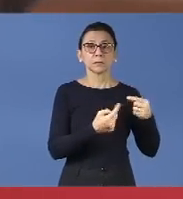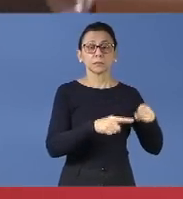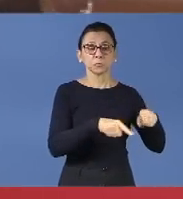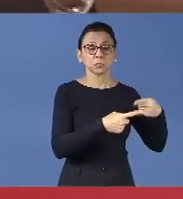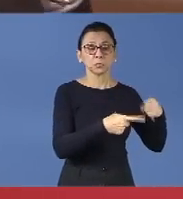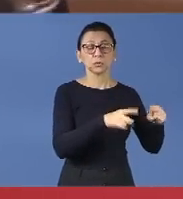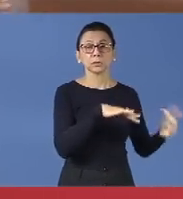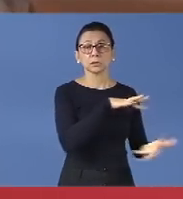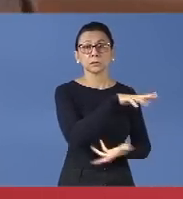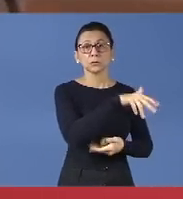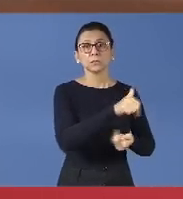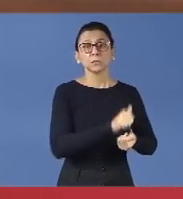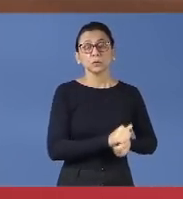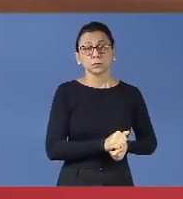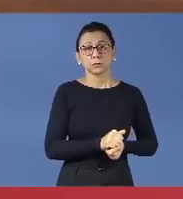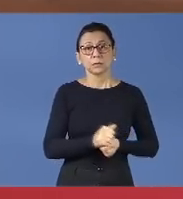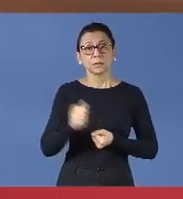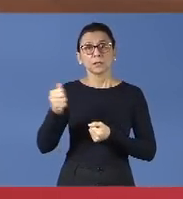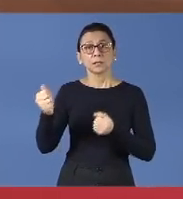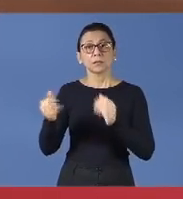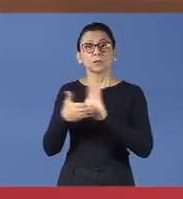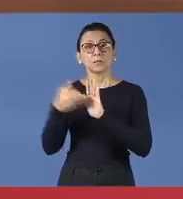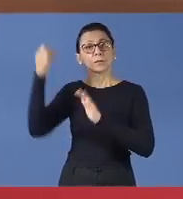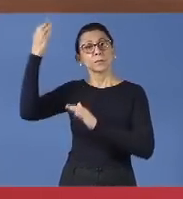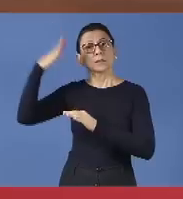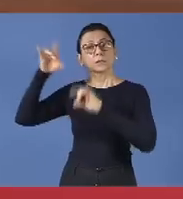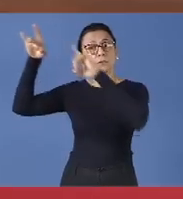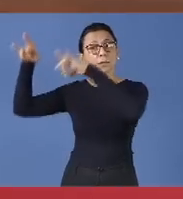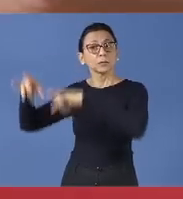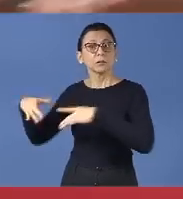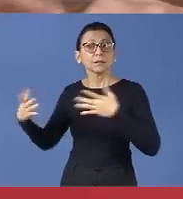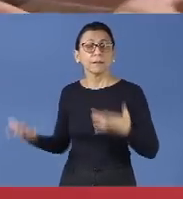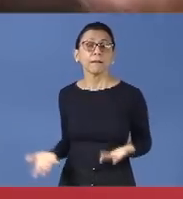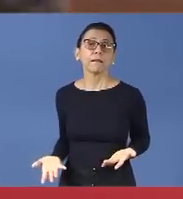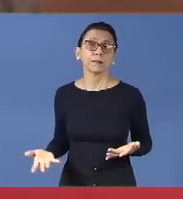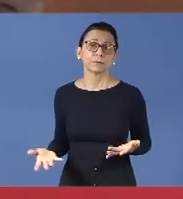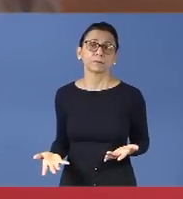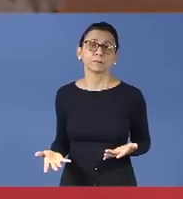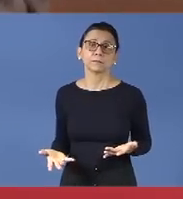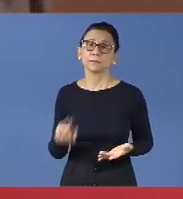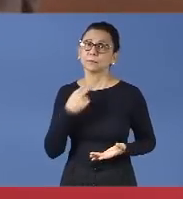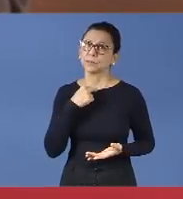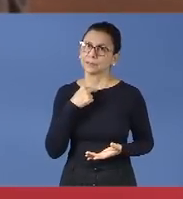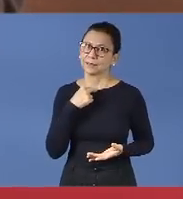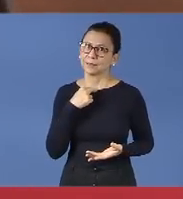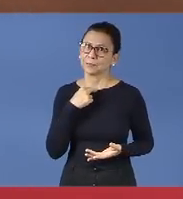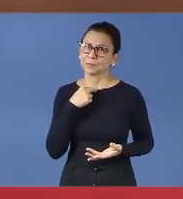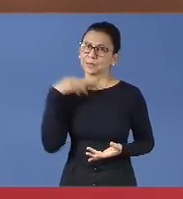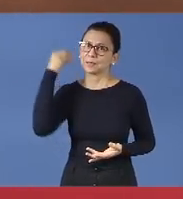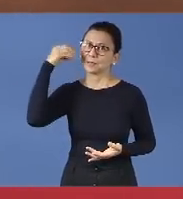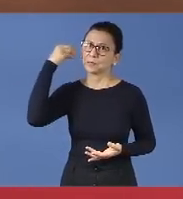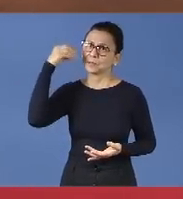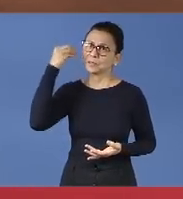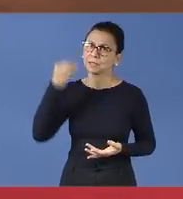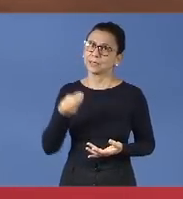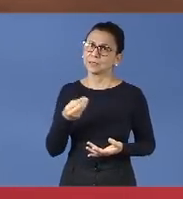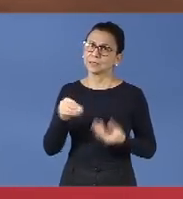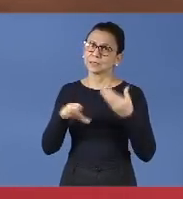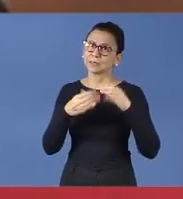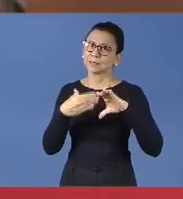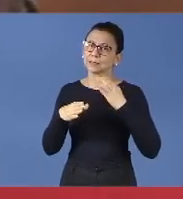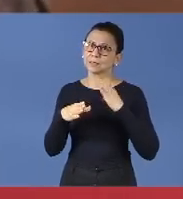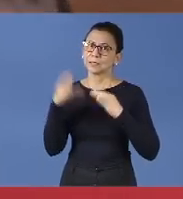período de 50 anos, pode ser a coisa mais simples do mundo, mas é a nossa experiência, nós cantamos a nossa